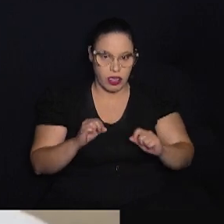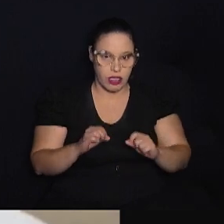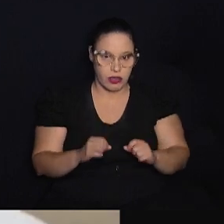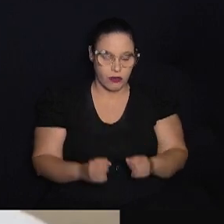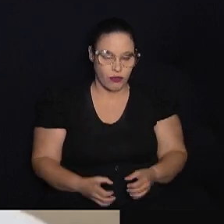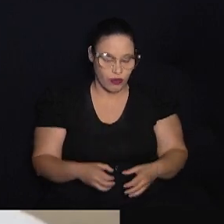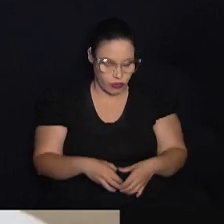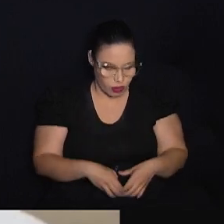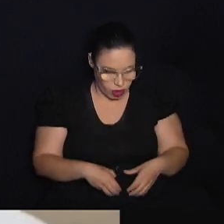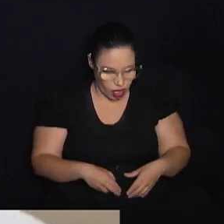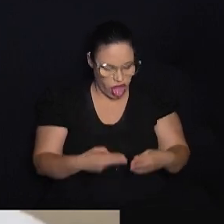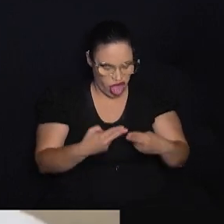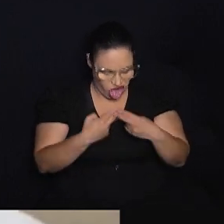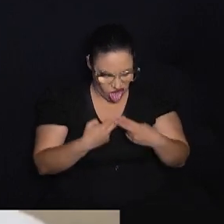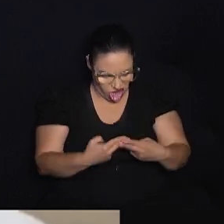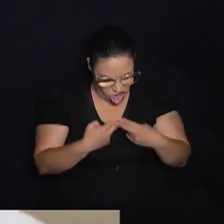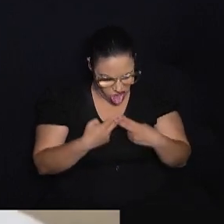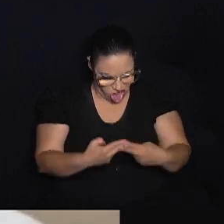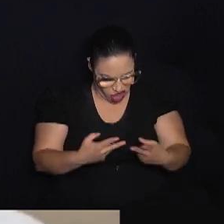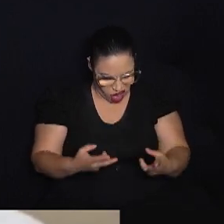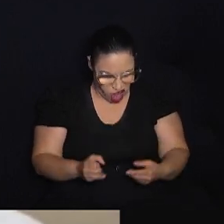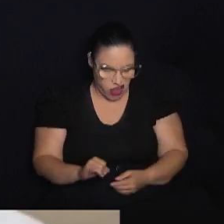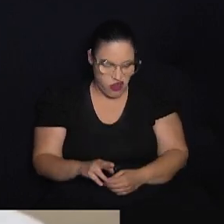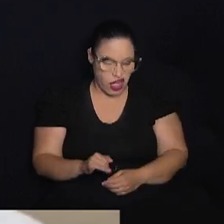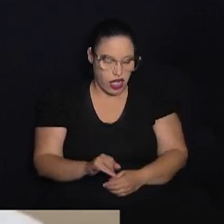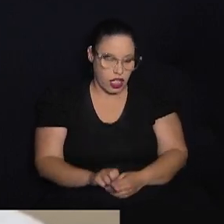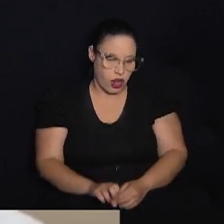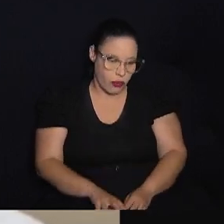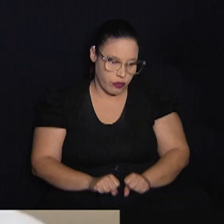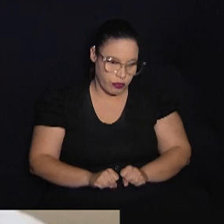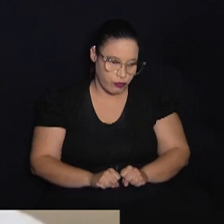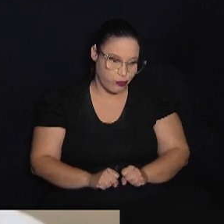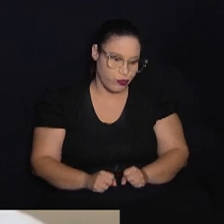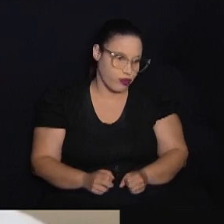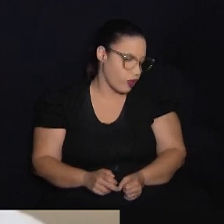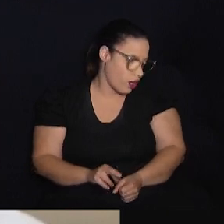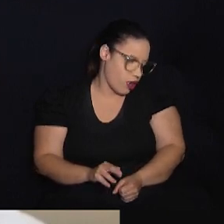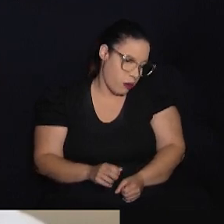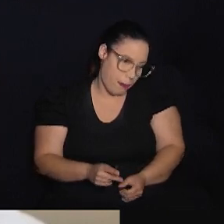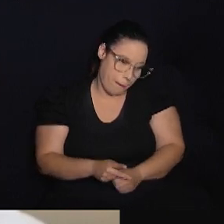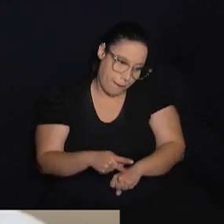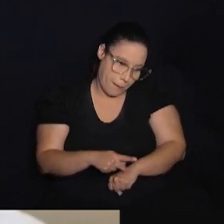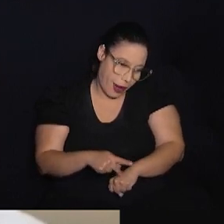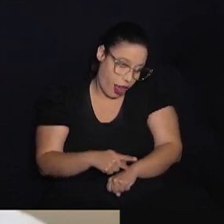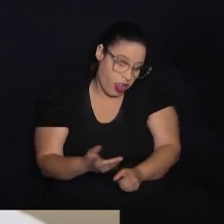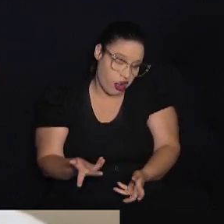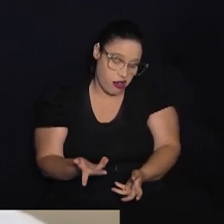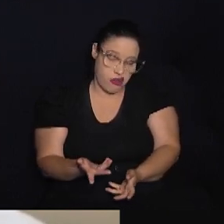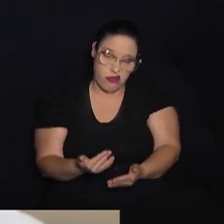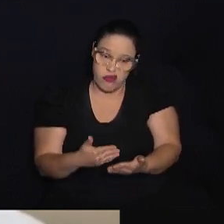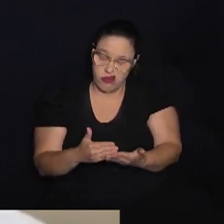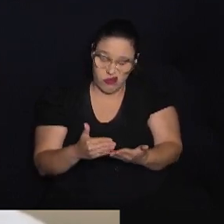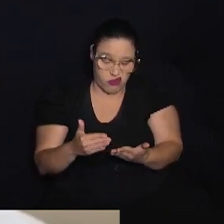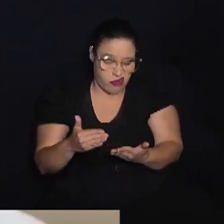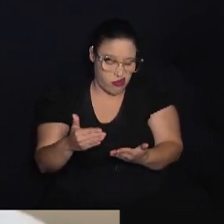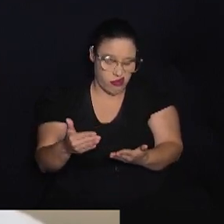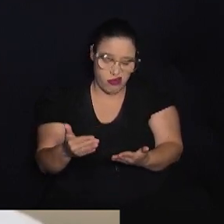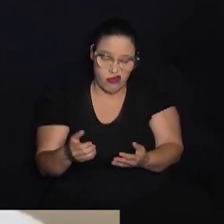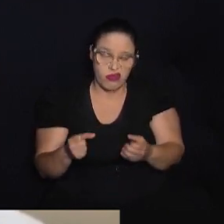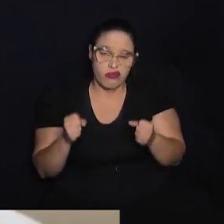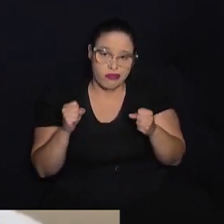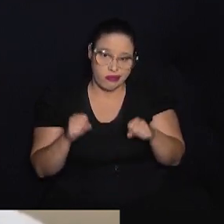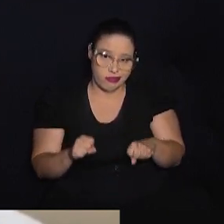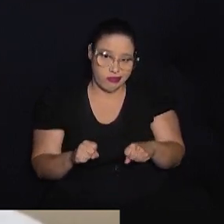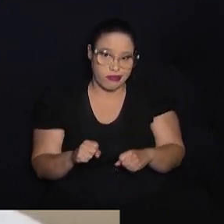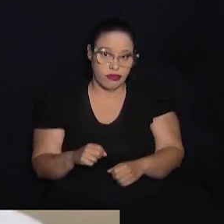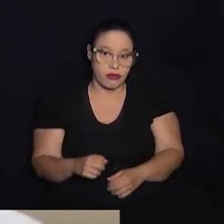traumas repetitivos na urina, que podem ser por infecção, podem ser por cálculos, por aí vai. Então, isso pode sim, você tem uma